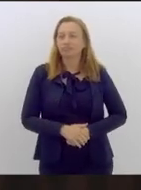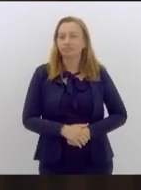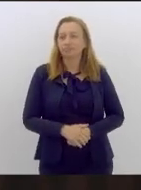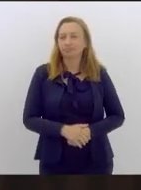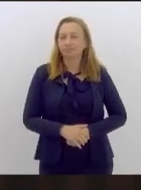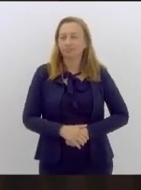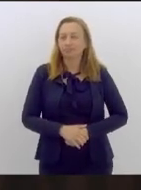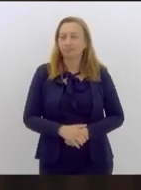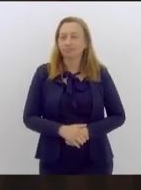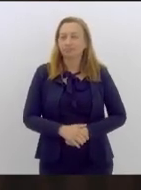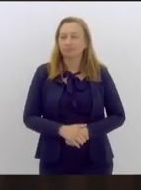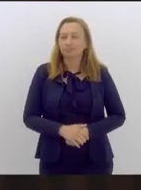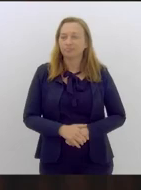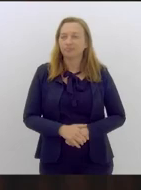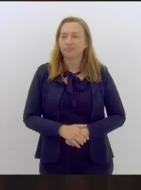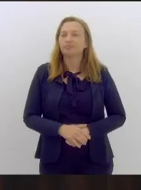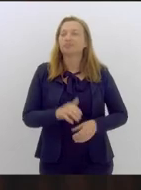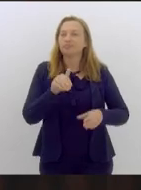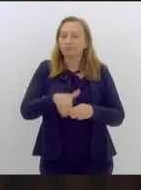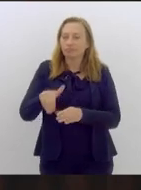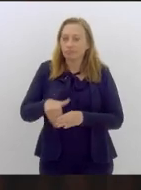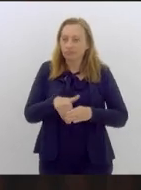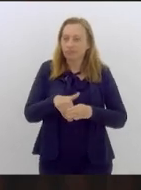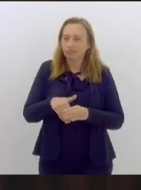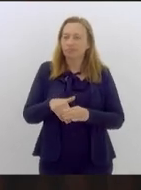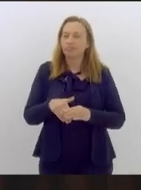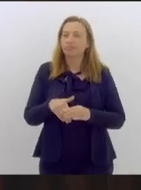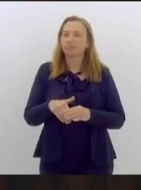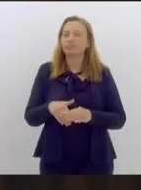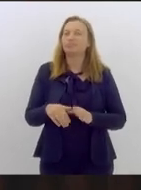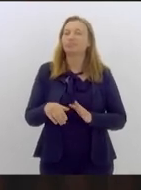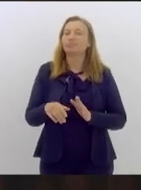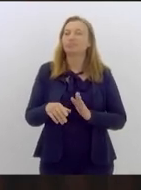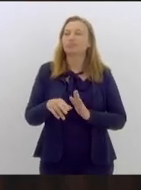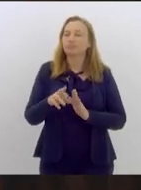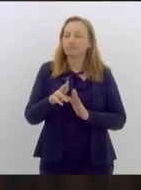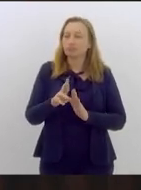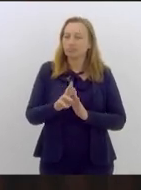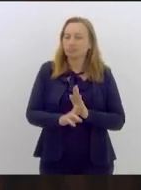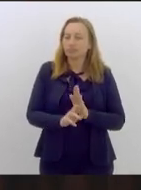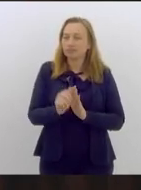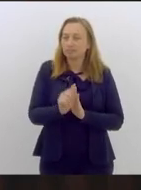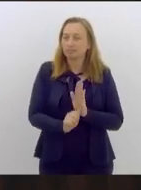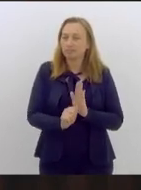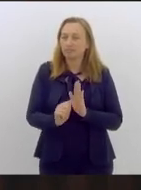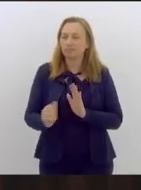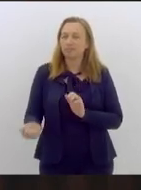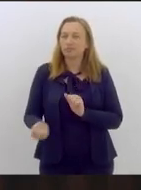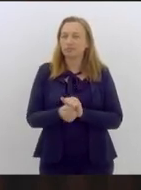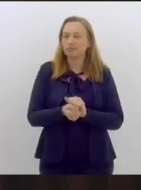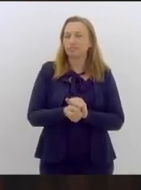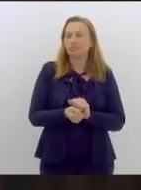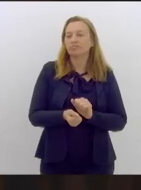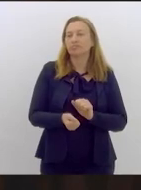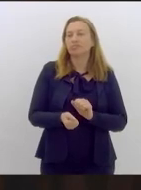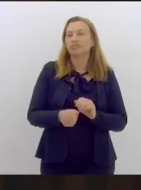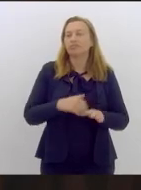Aprovado. Em votação, a redação do vencido, assim emendada.